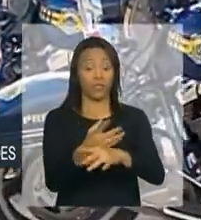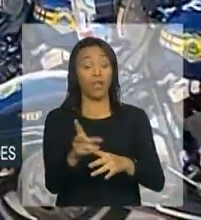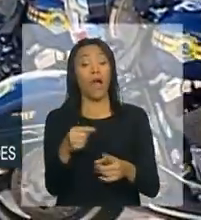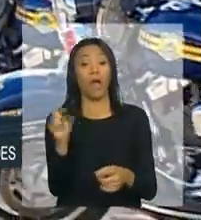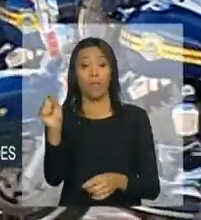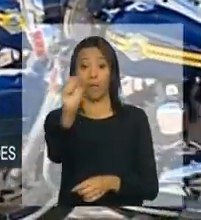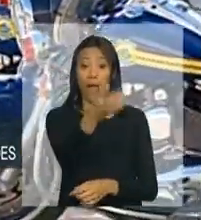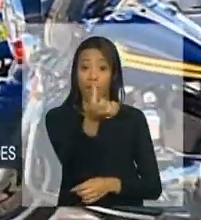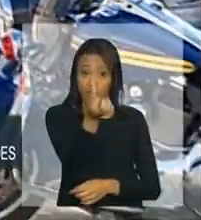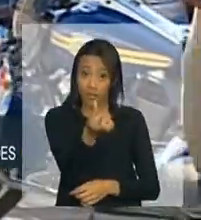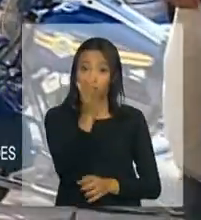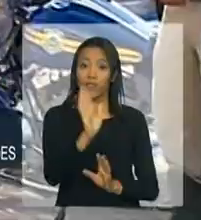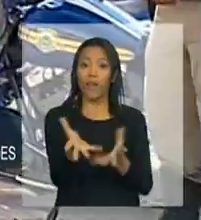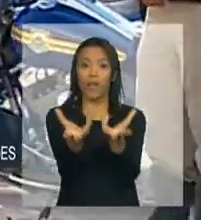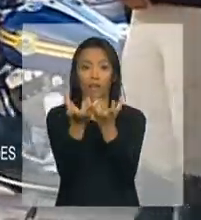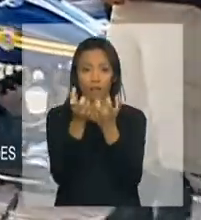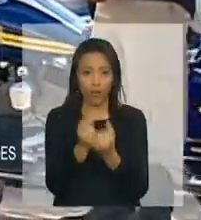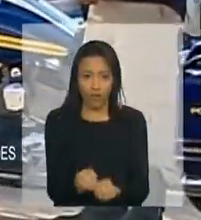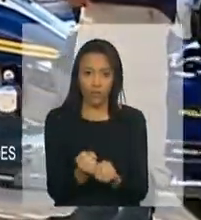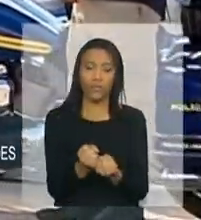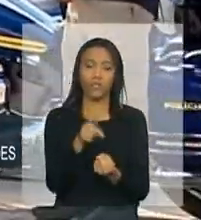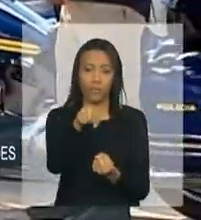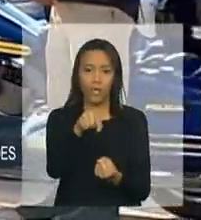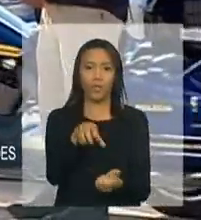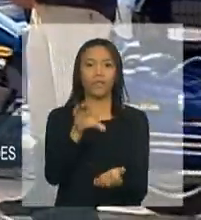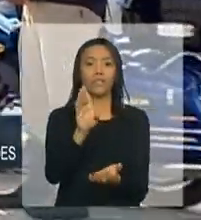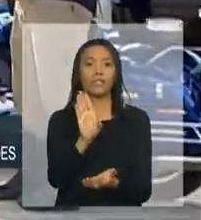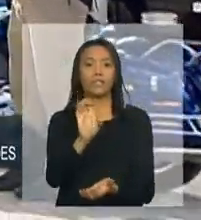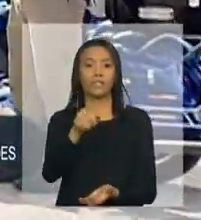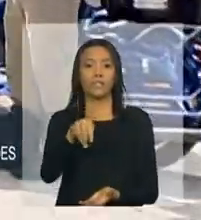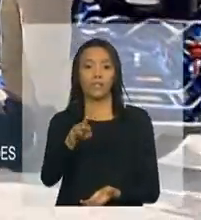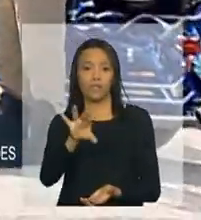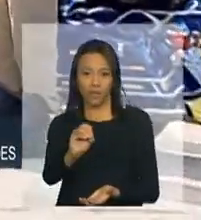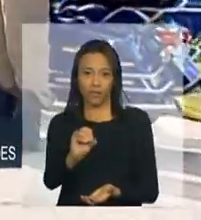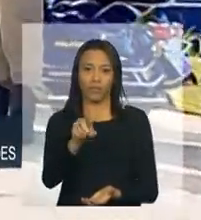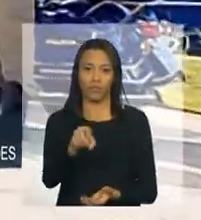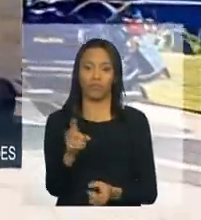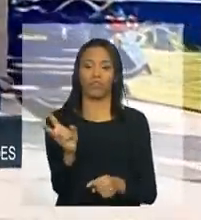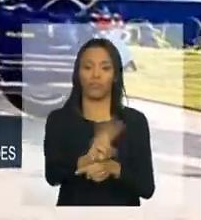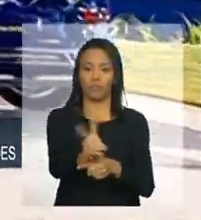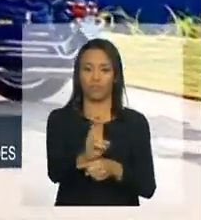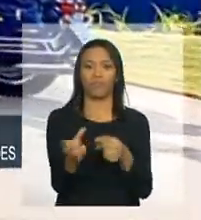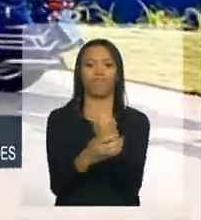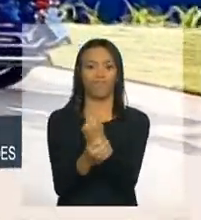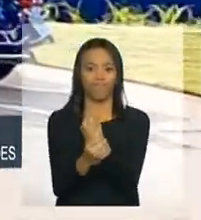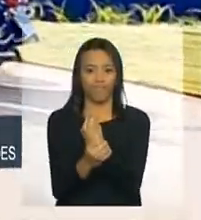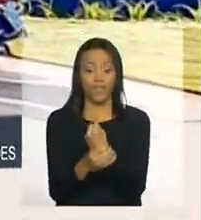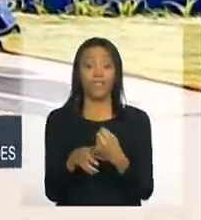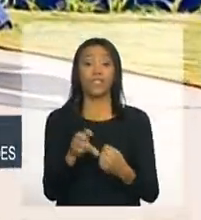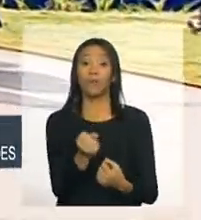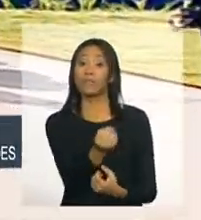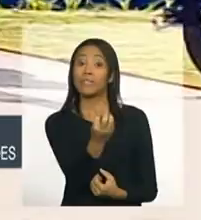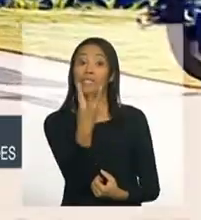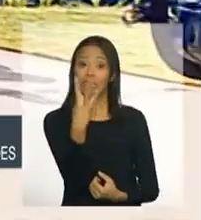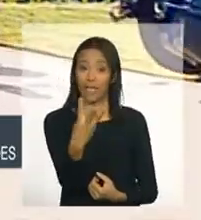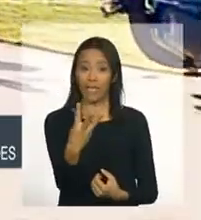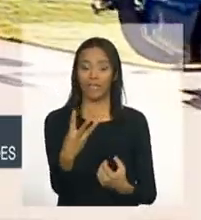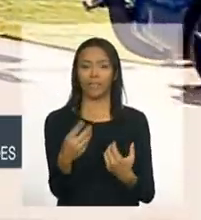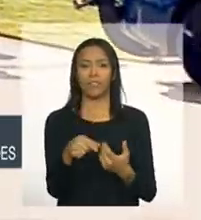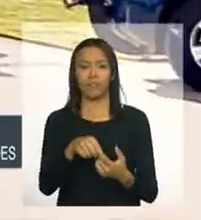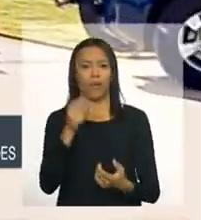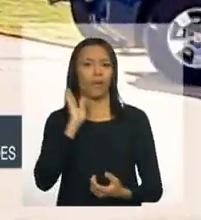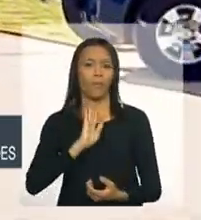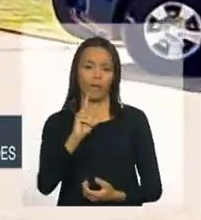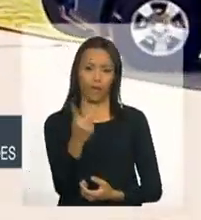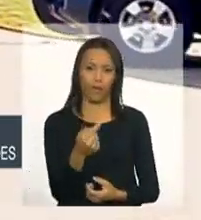o integrados de comando e controle móvel são três veículos para Belo Horizonte Rio de